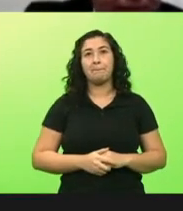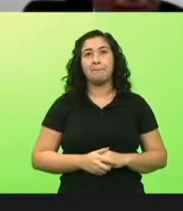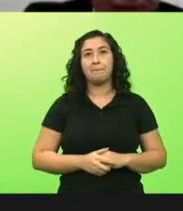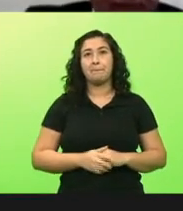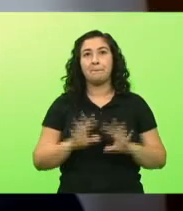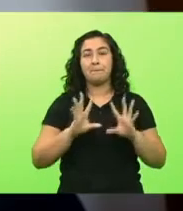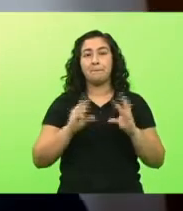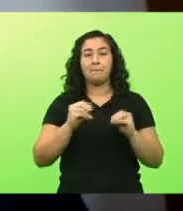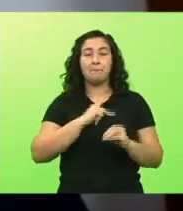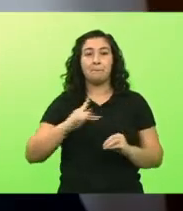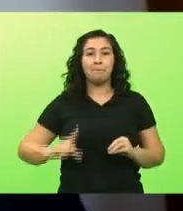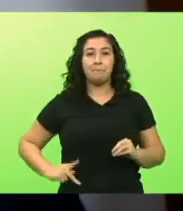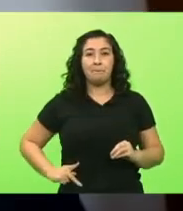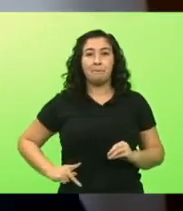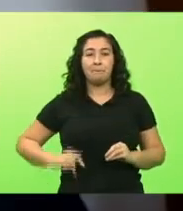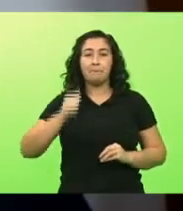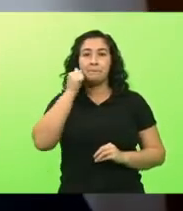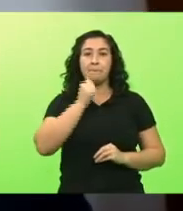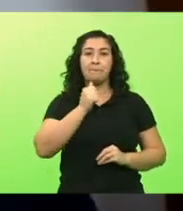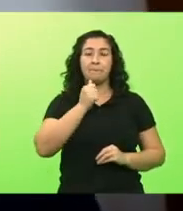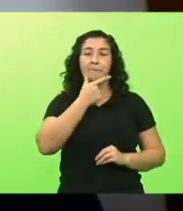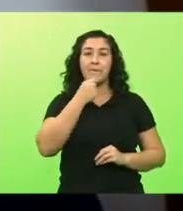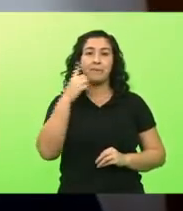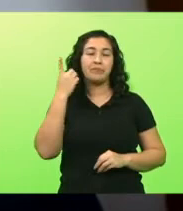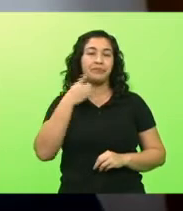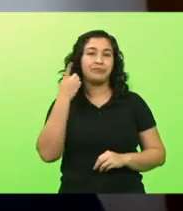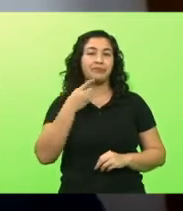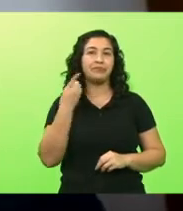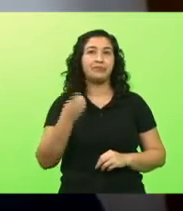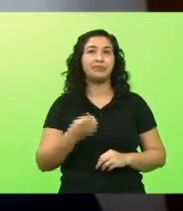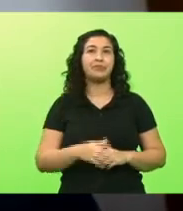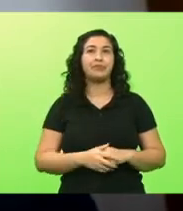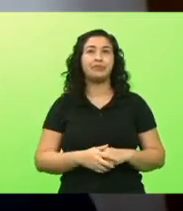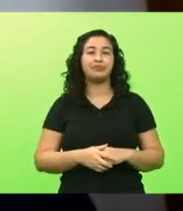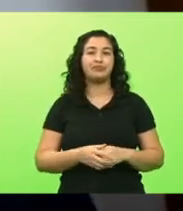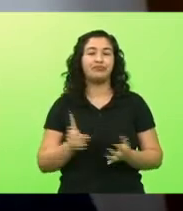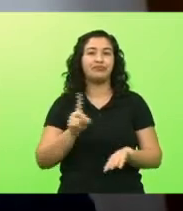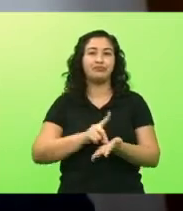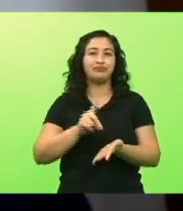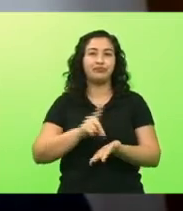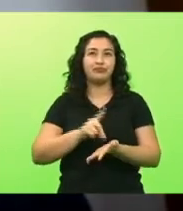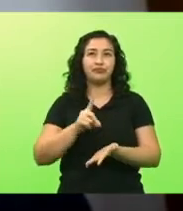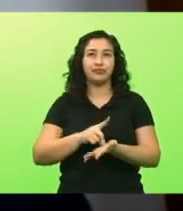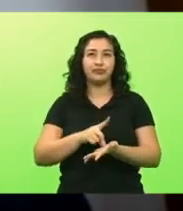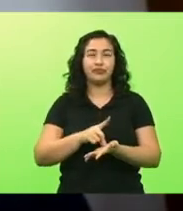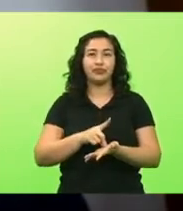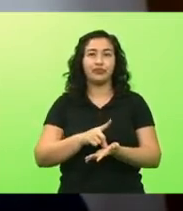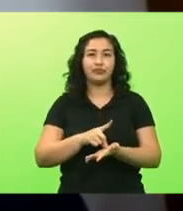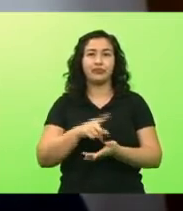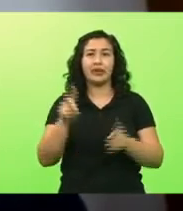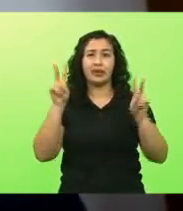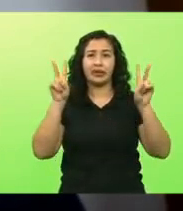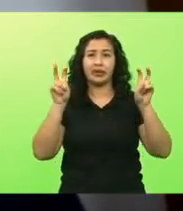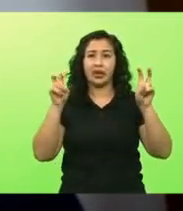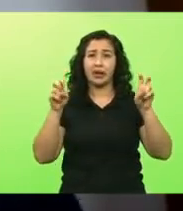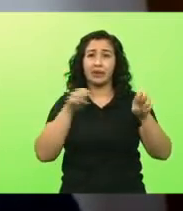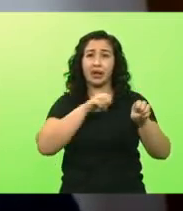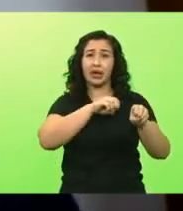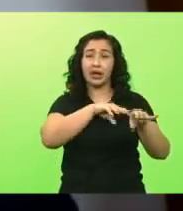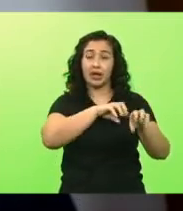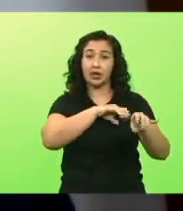Senhor presidente, senhoras e senhores deputados, realmente esse tema educação